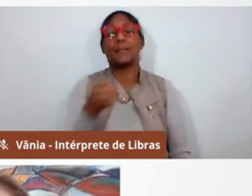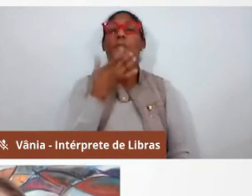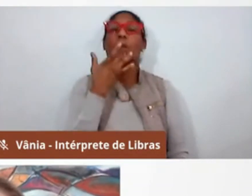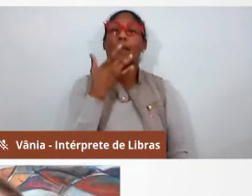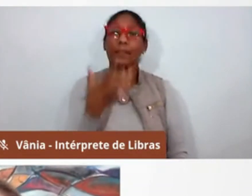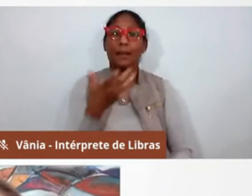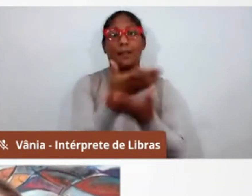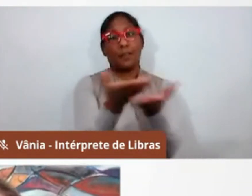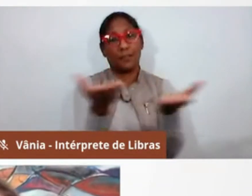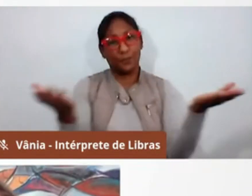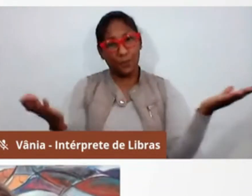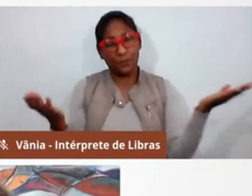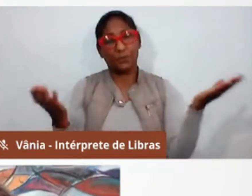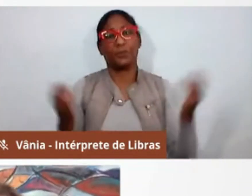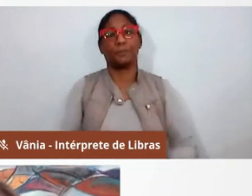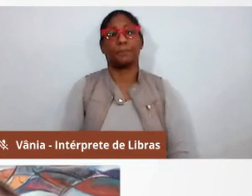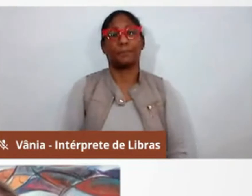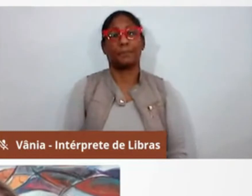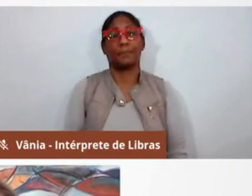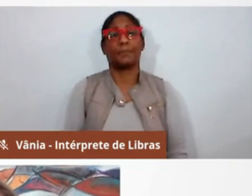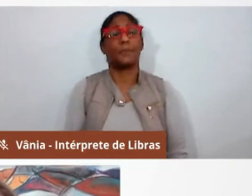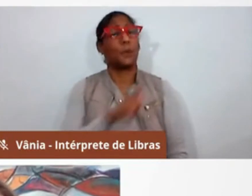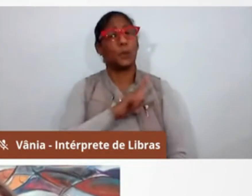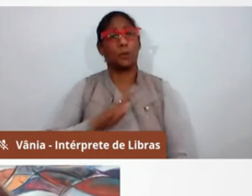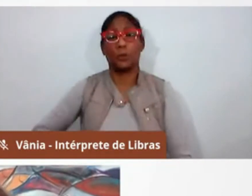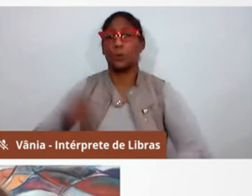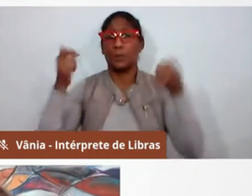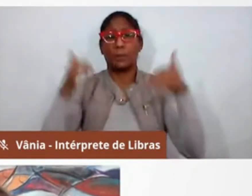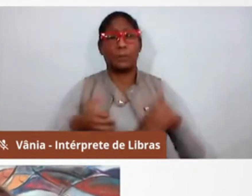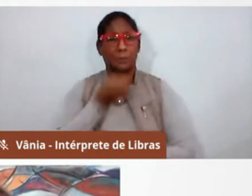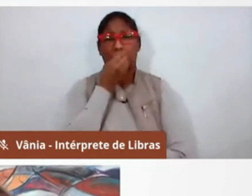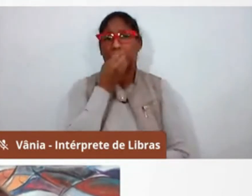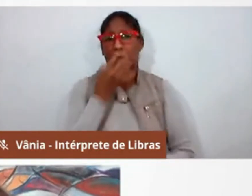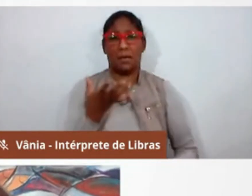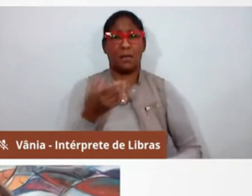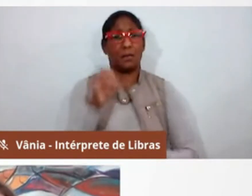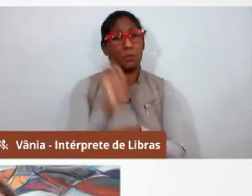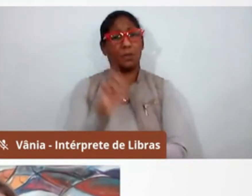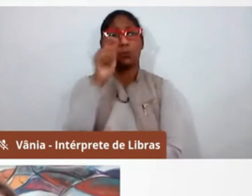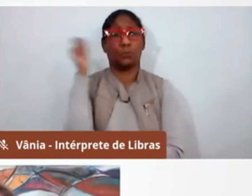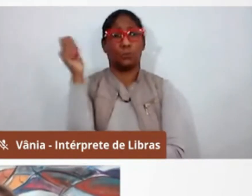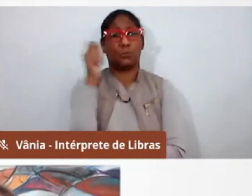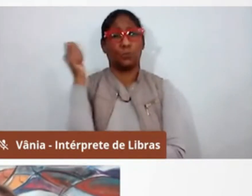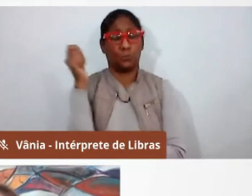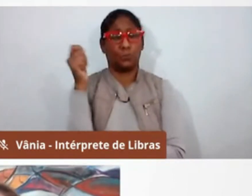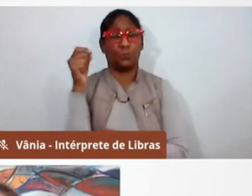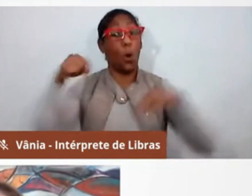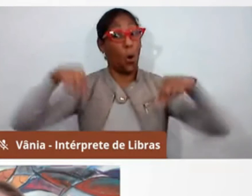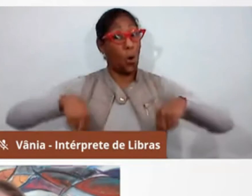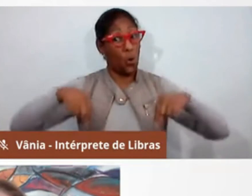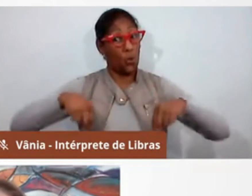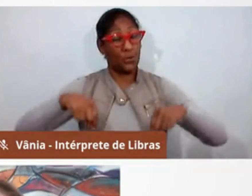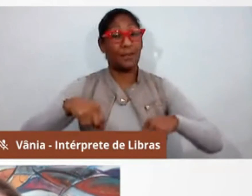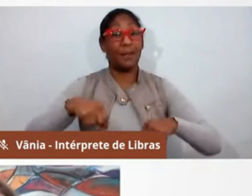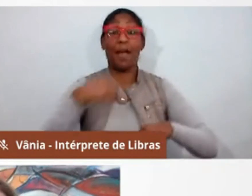nos acompanhando aqui na live. Eu acho que o governador coloca muito bem, né? O estado do Rio Grande do Sul hoje é um dos estados